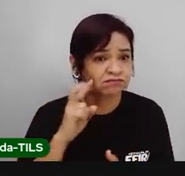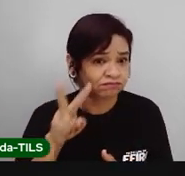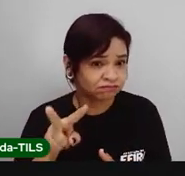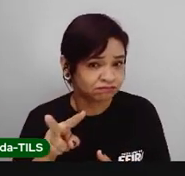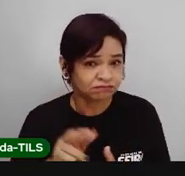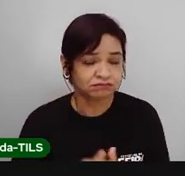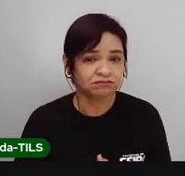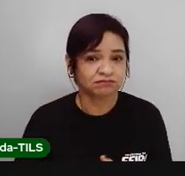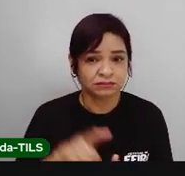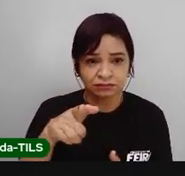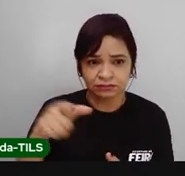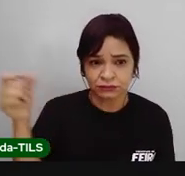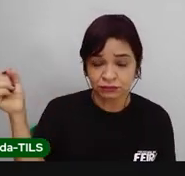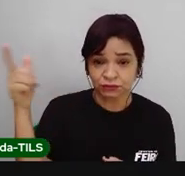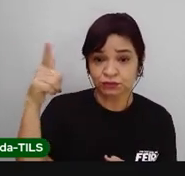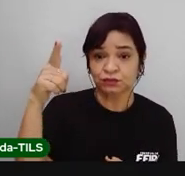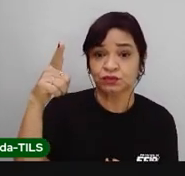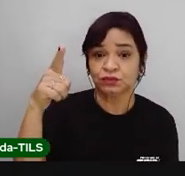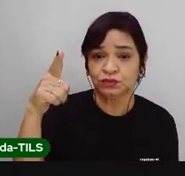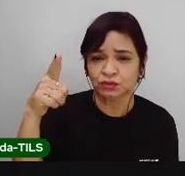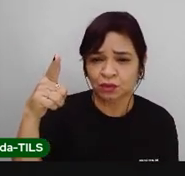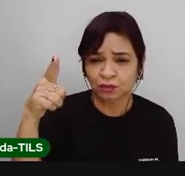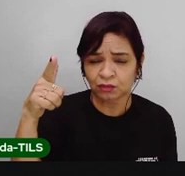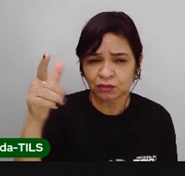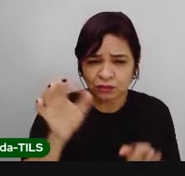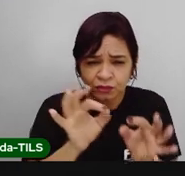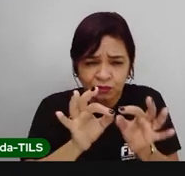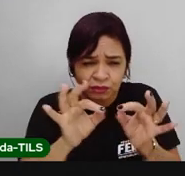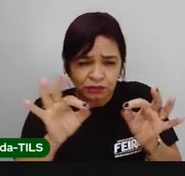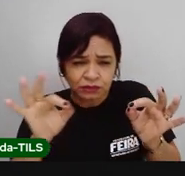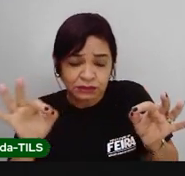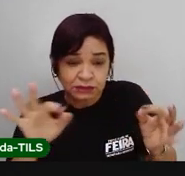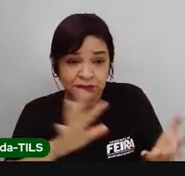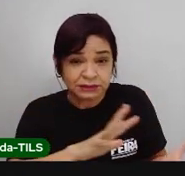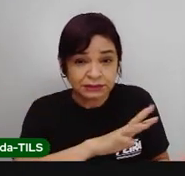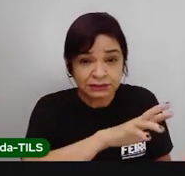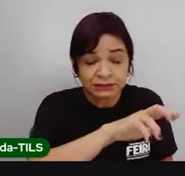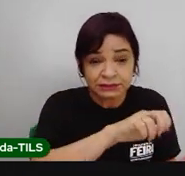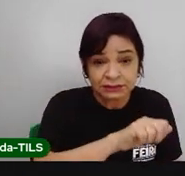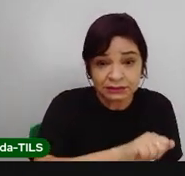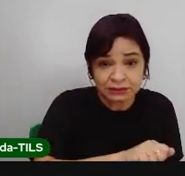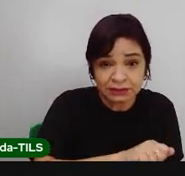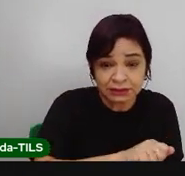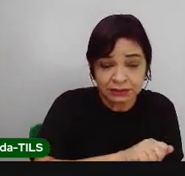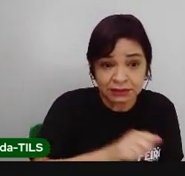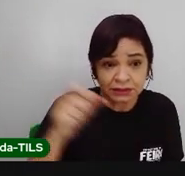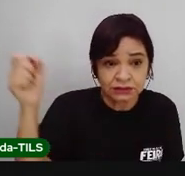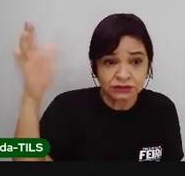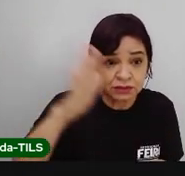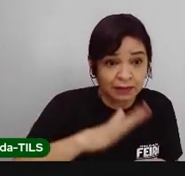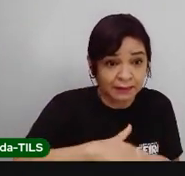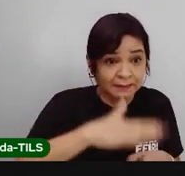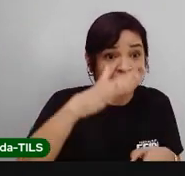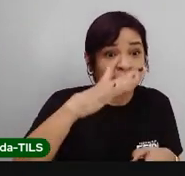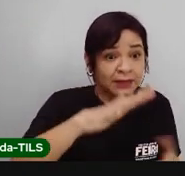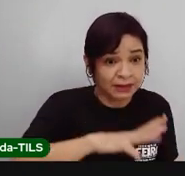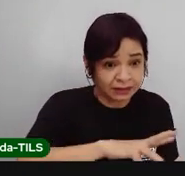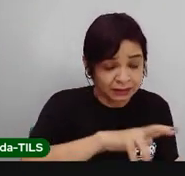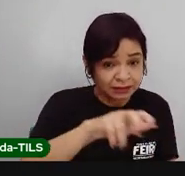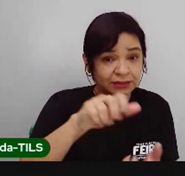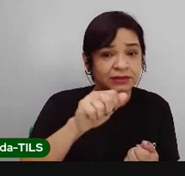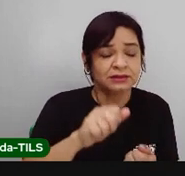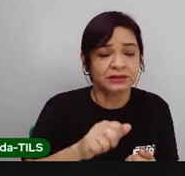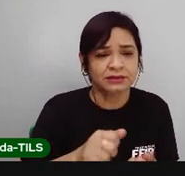O Sol fica muito distante da Terra. E é muito maior do que o nosso planeta também. Mas